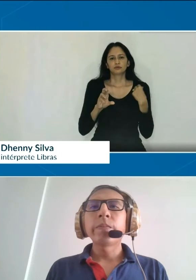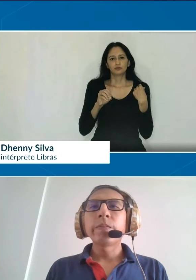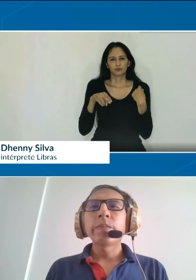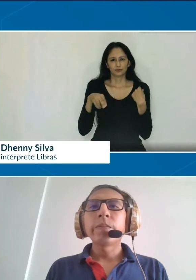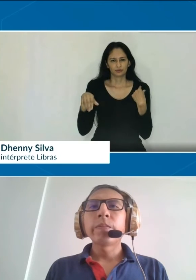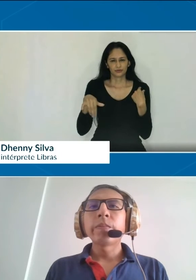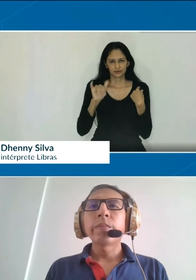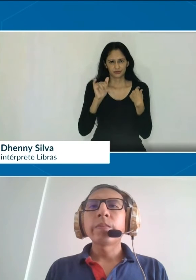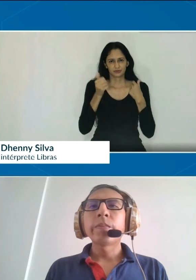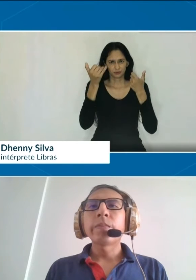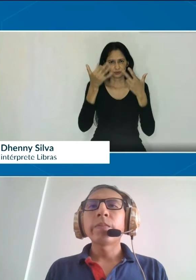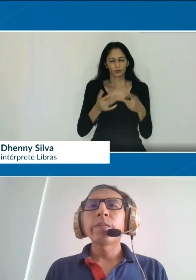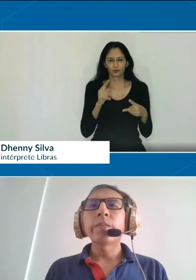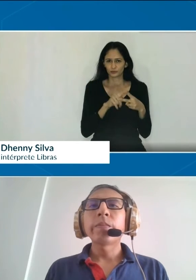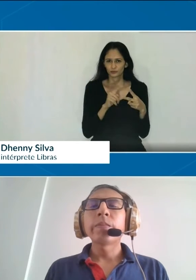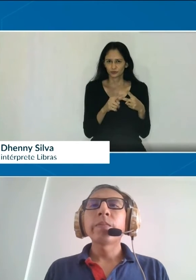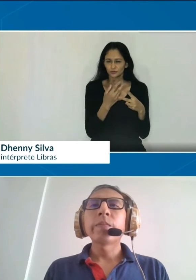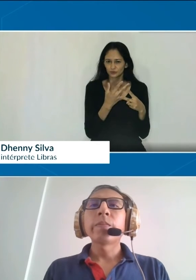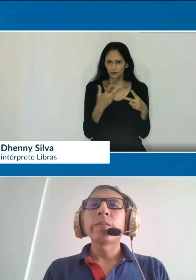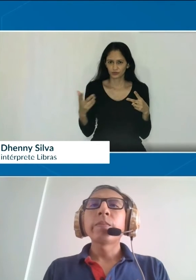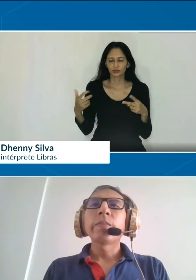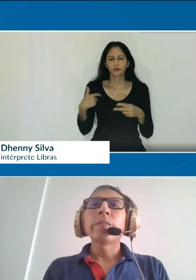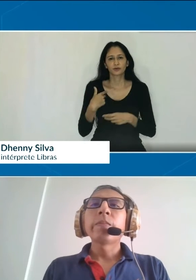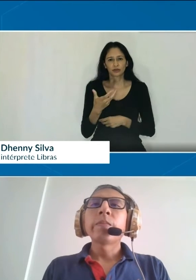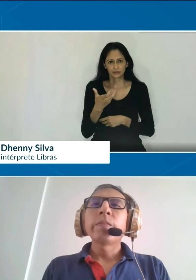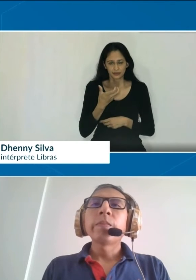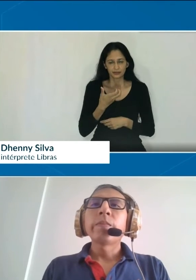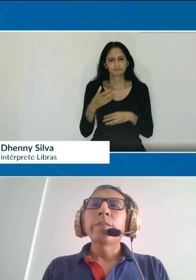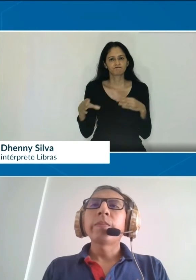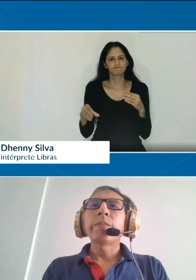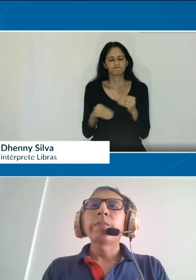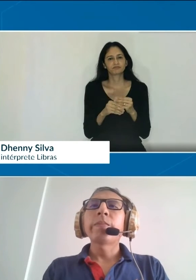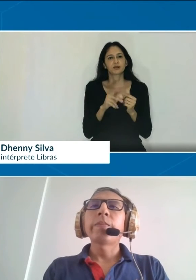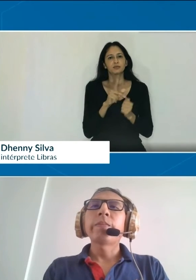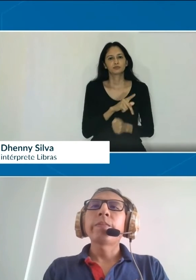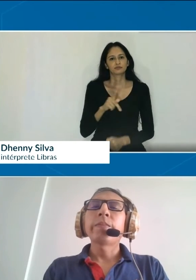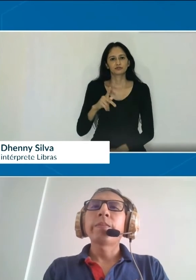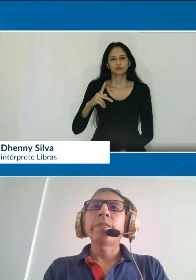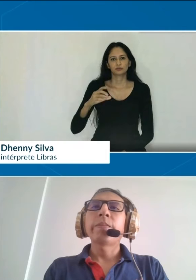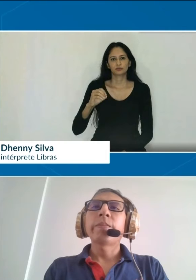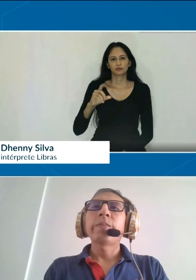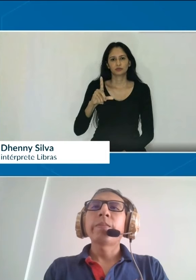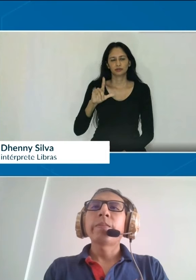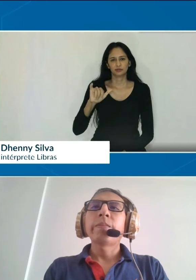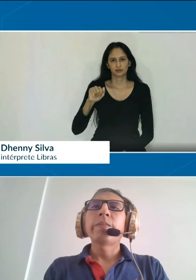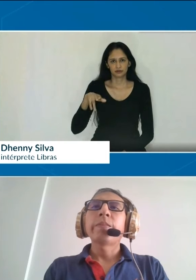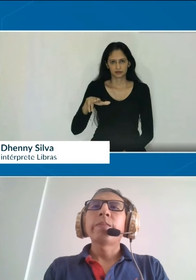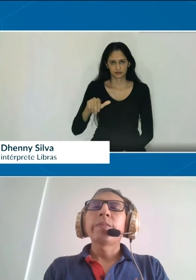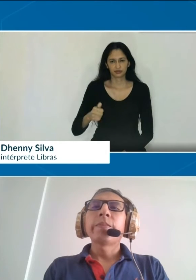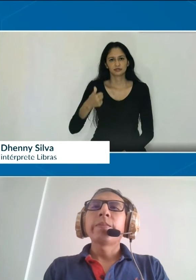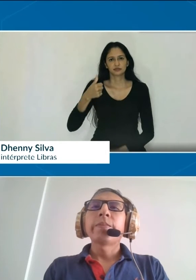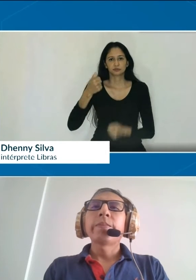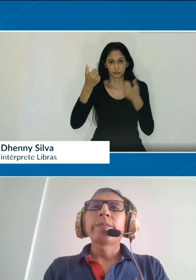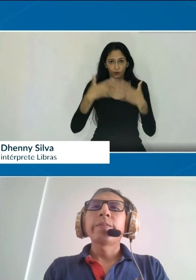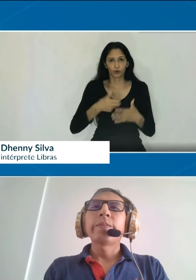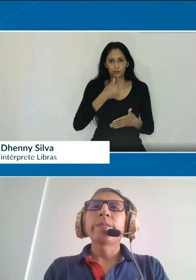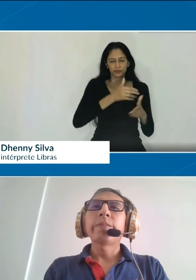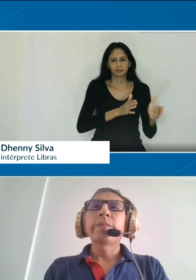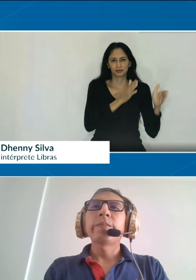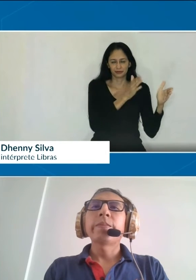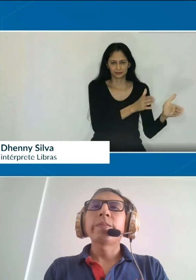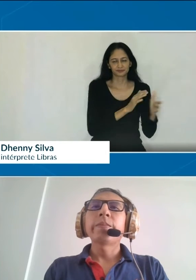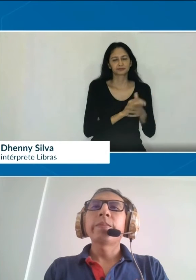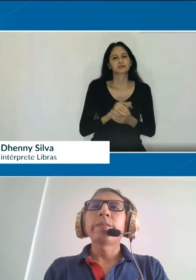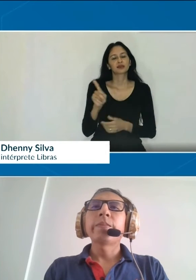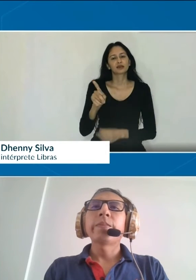duas palavras, e aí eu quero juntar com algo que a professora Poliana falou no bloco anterior, né? Ele falou aí sobre